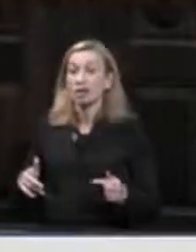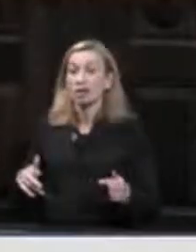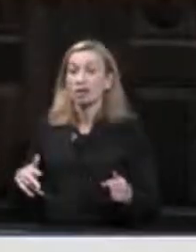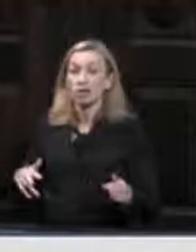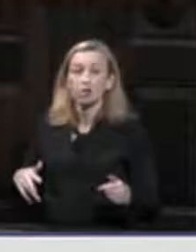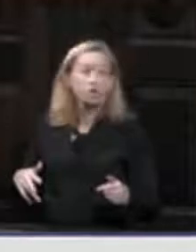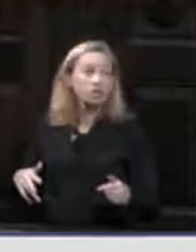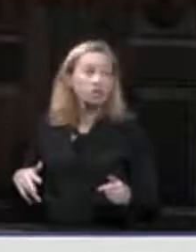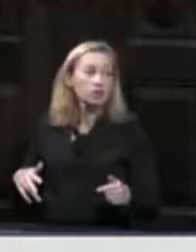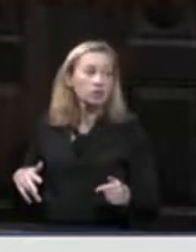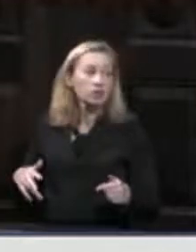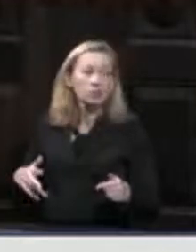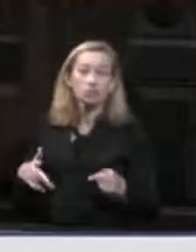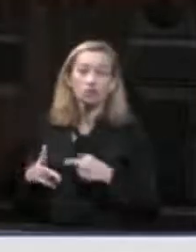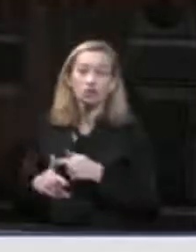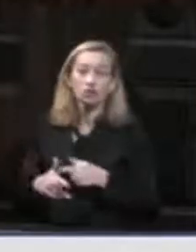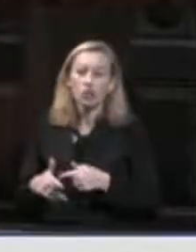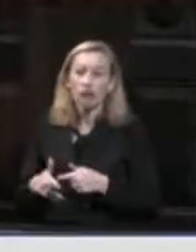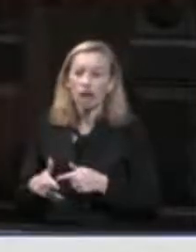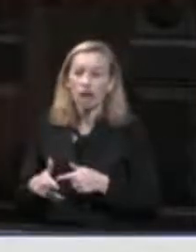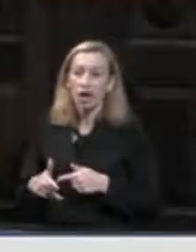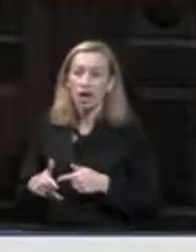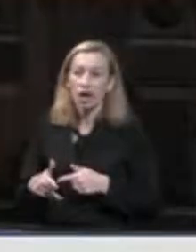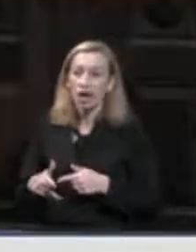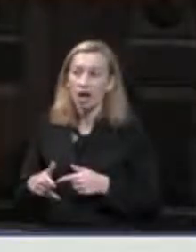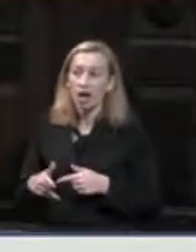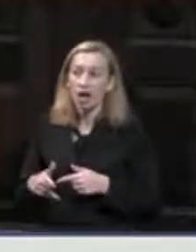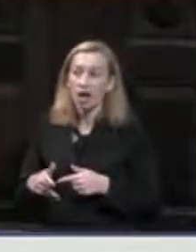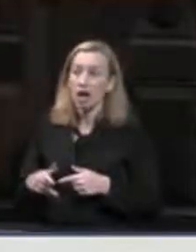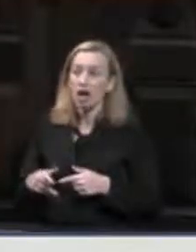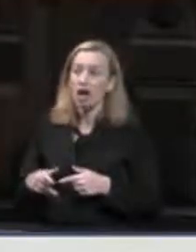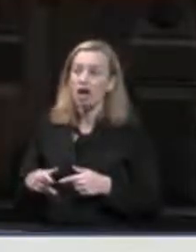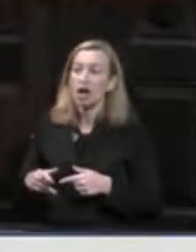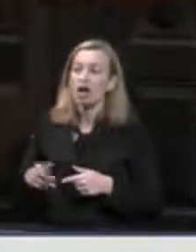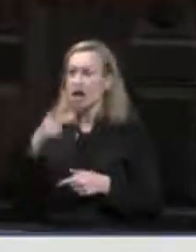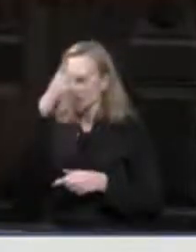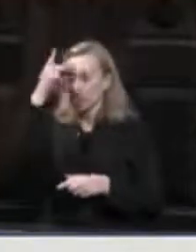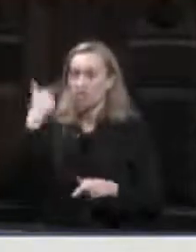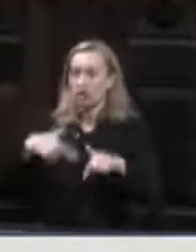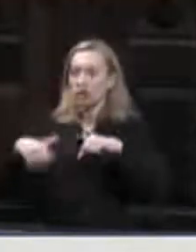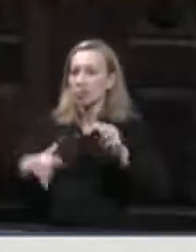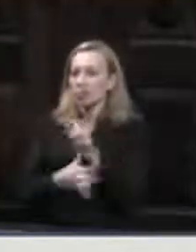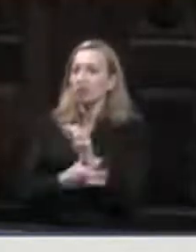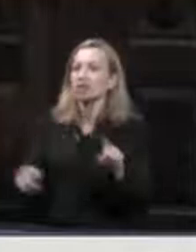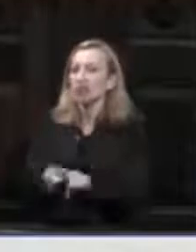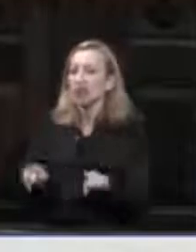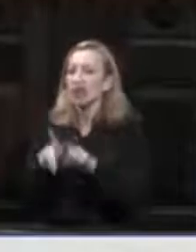não só o agente do DEGASE, mas a família deles também, porque